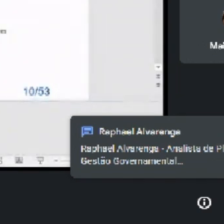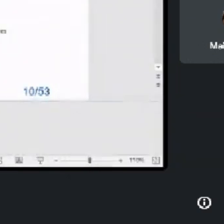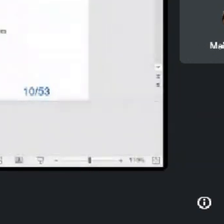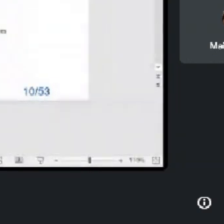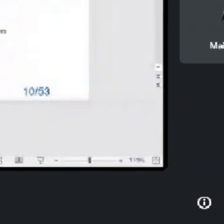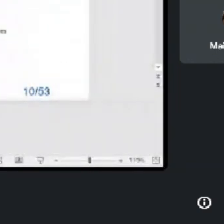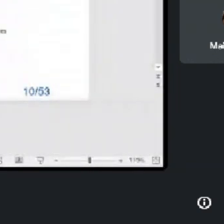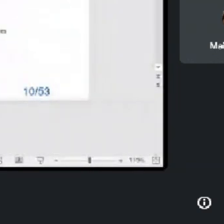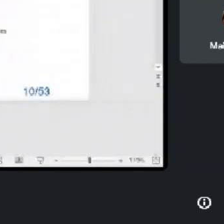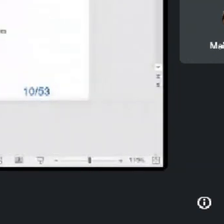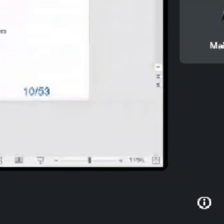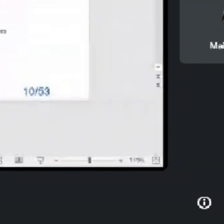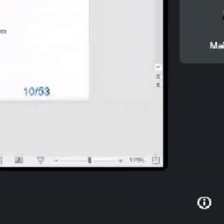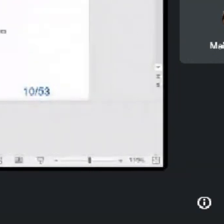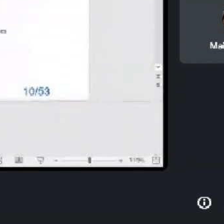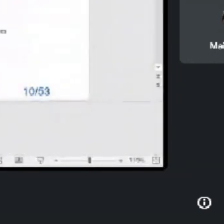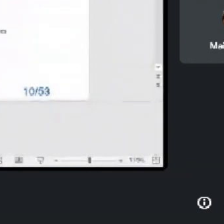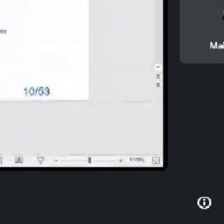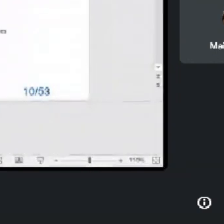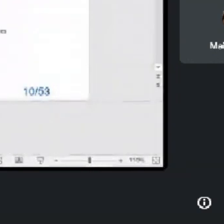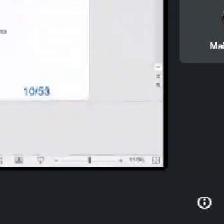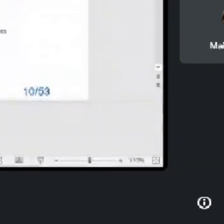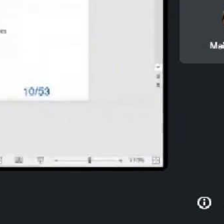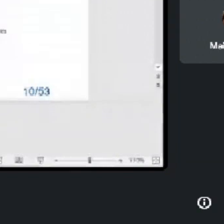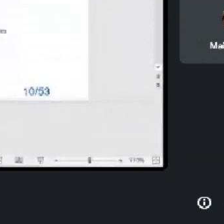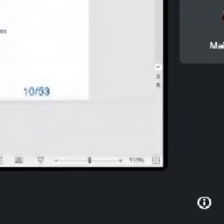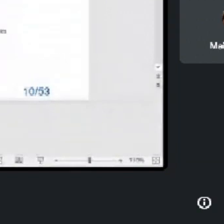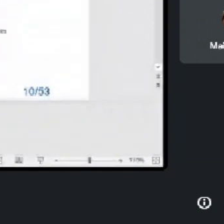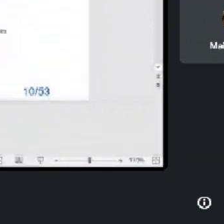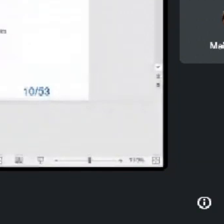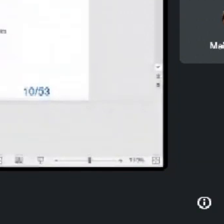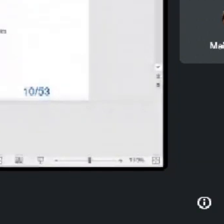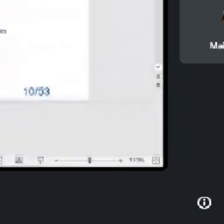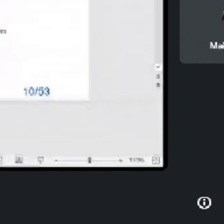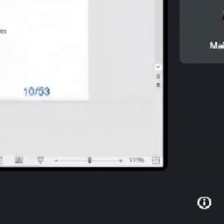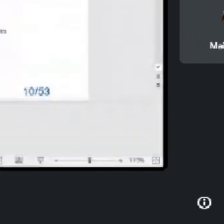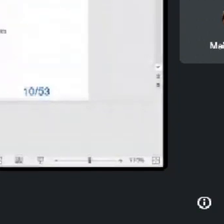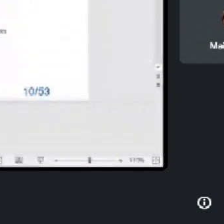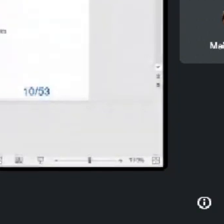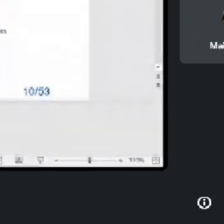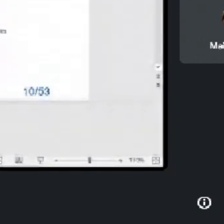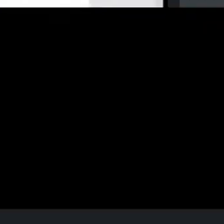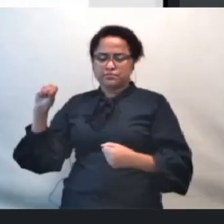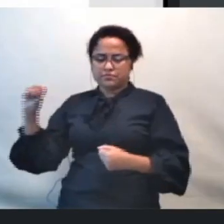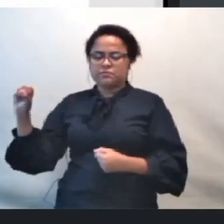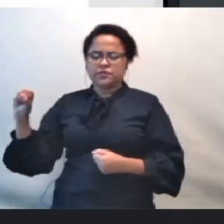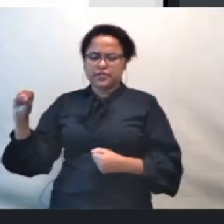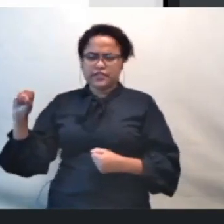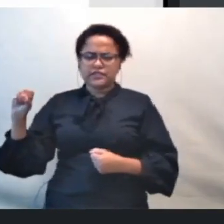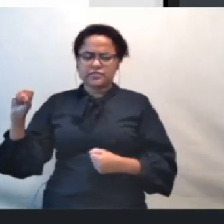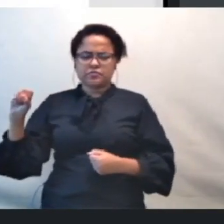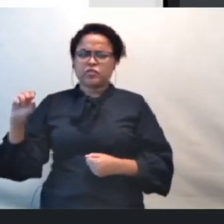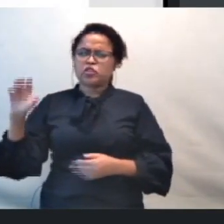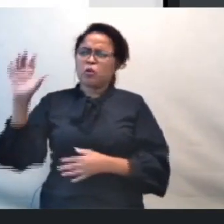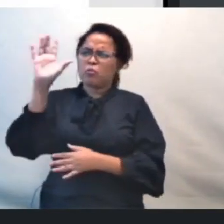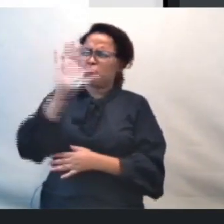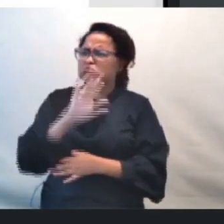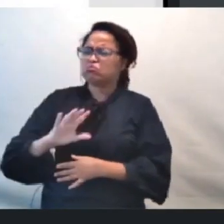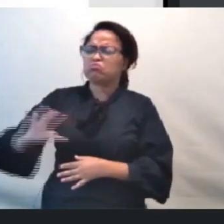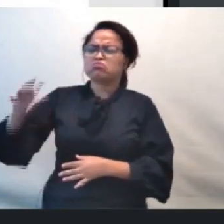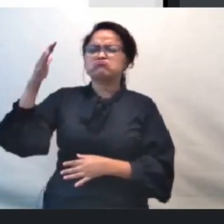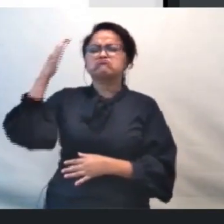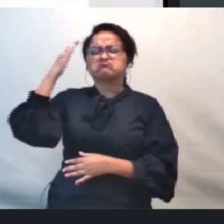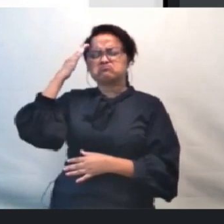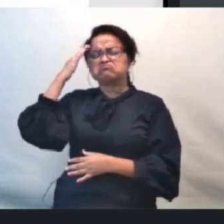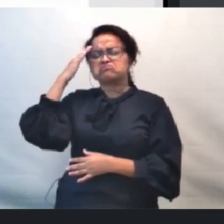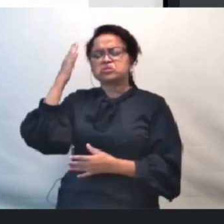execução dela e faz a relação com os ODS, que são aí mundialmente conhecidos, né? Então,